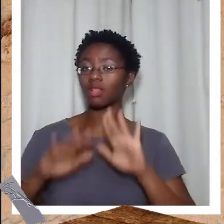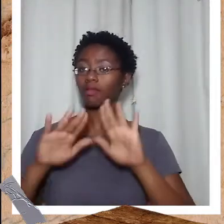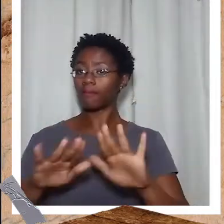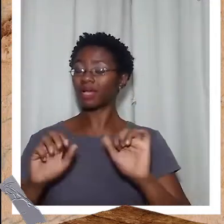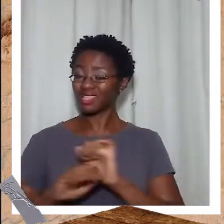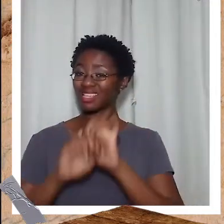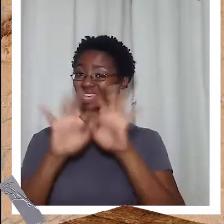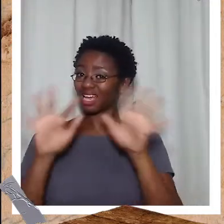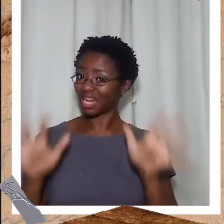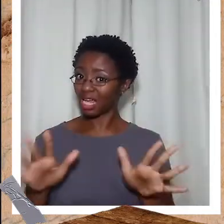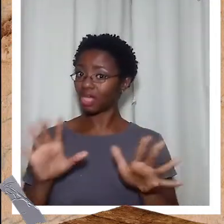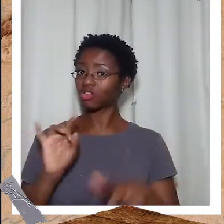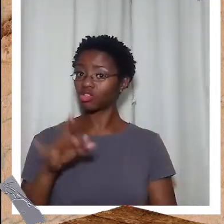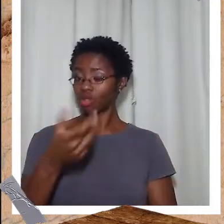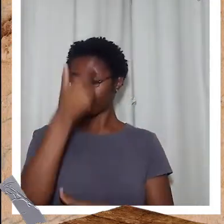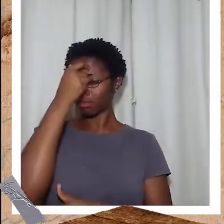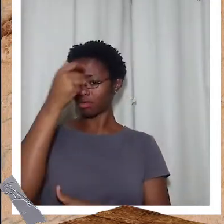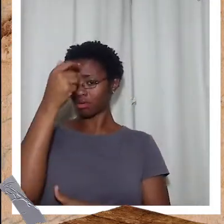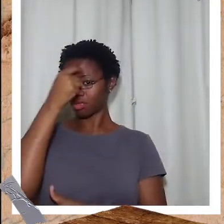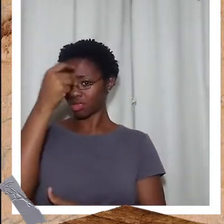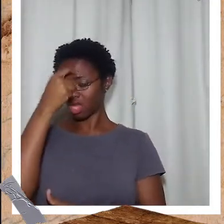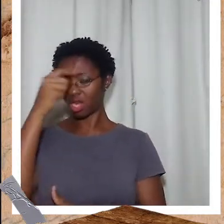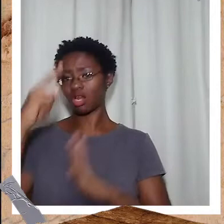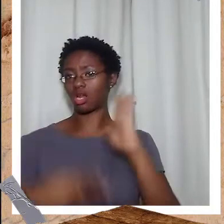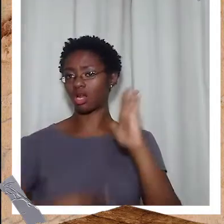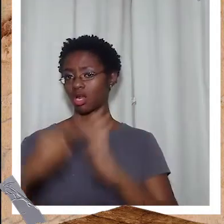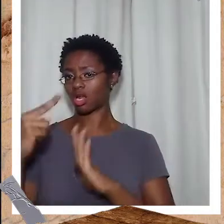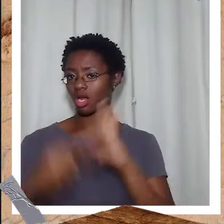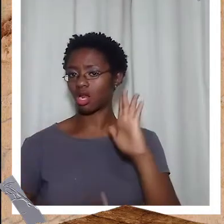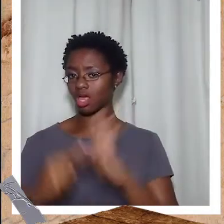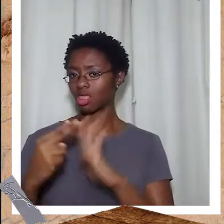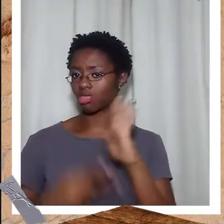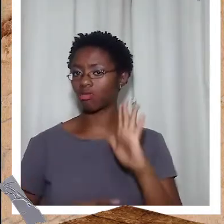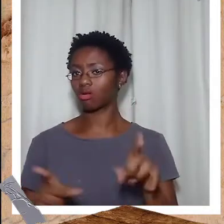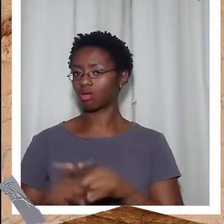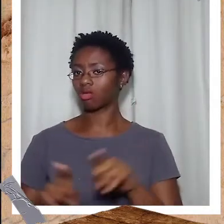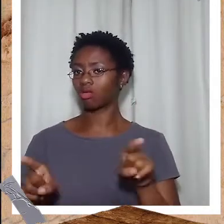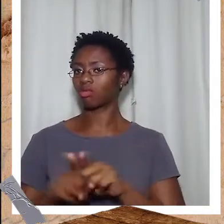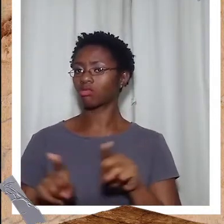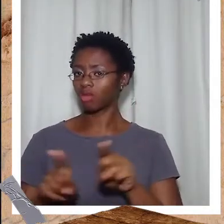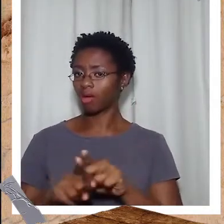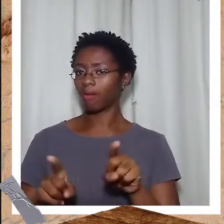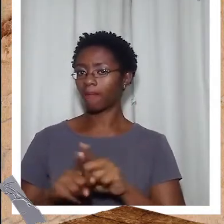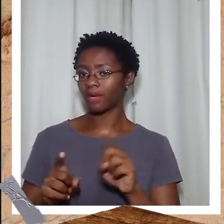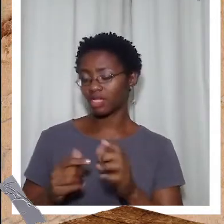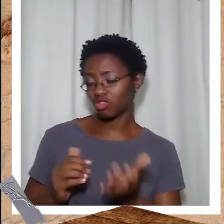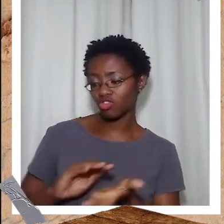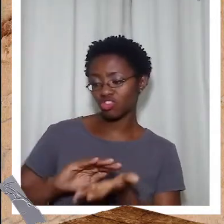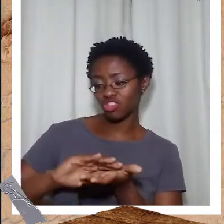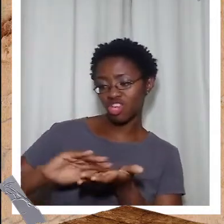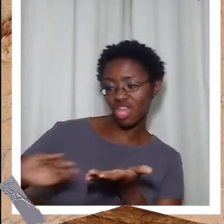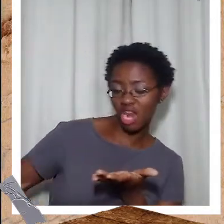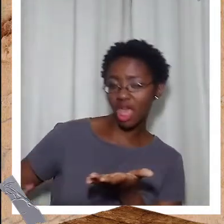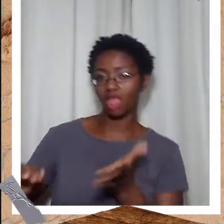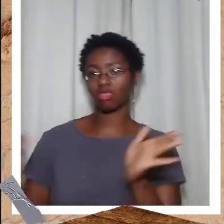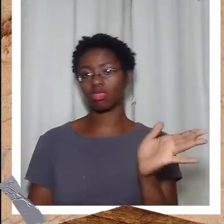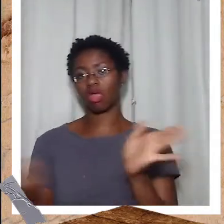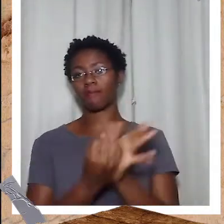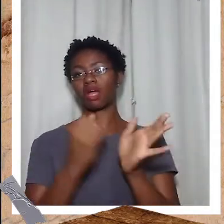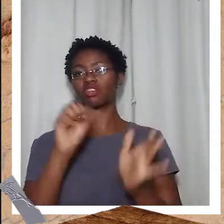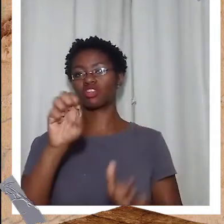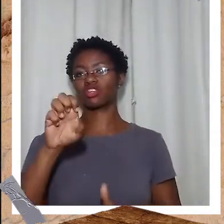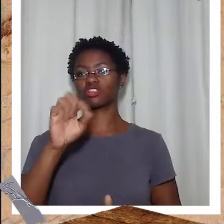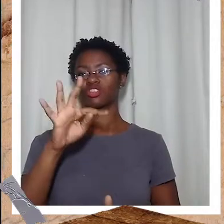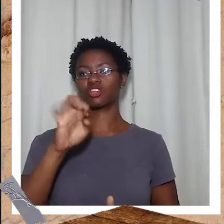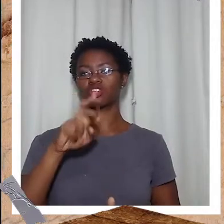e só mesmo para uma mentalidade ou para uma leitura muito viciada num certo estereótipo de Carolina Maria de Jesus e